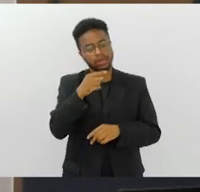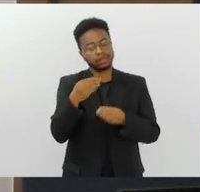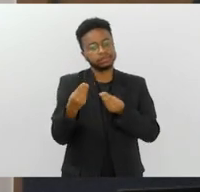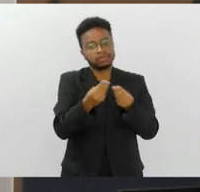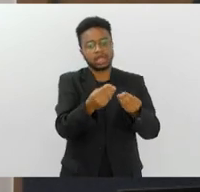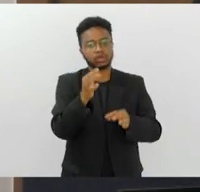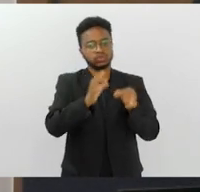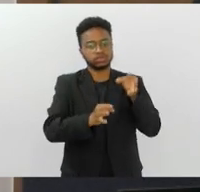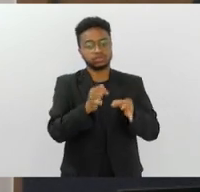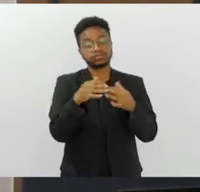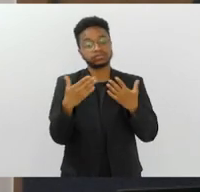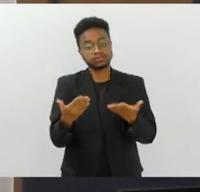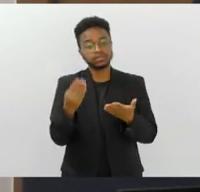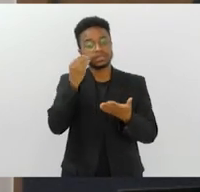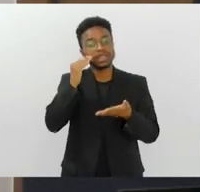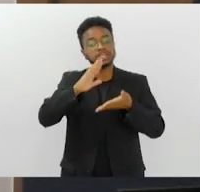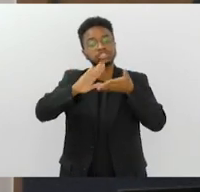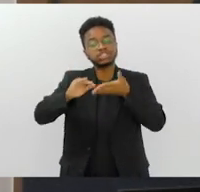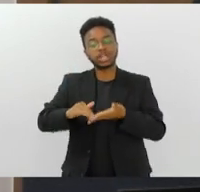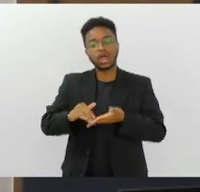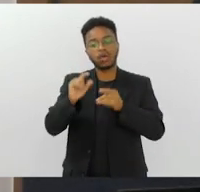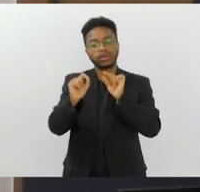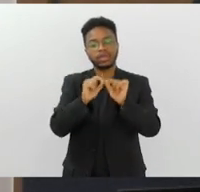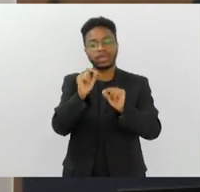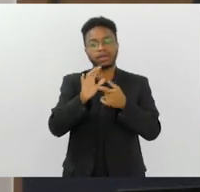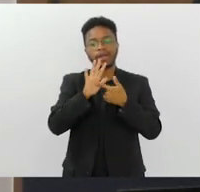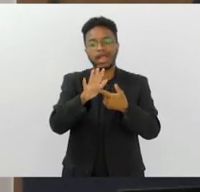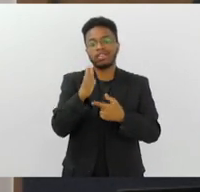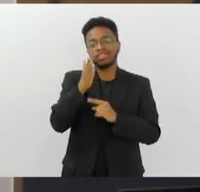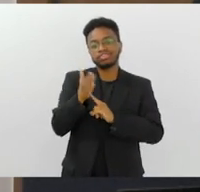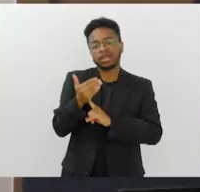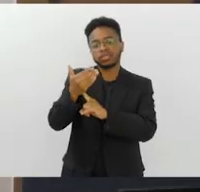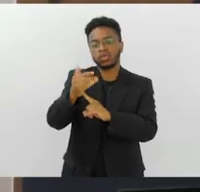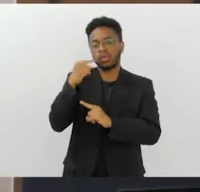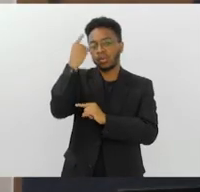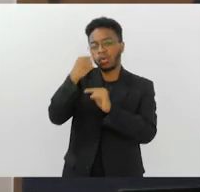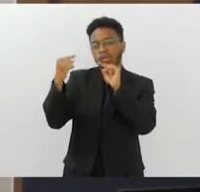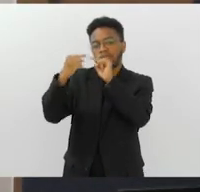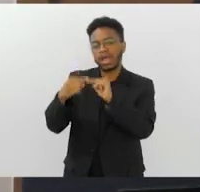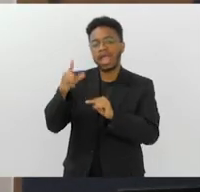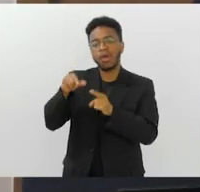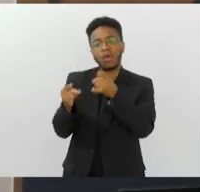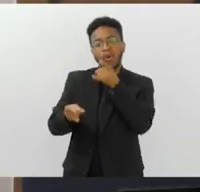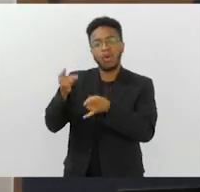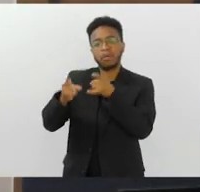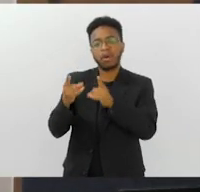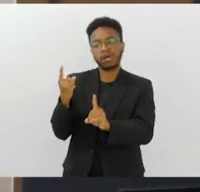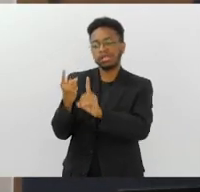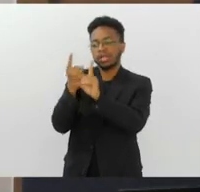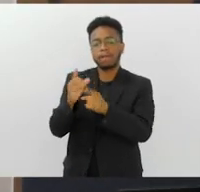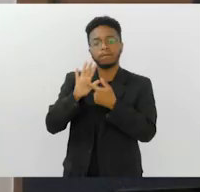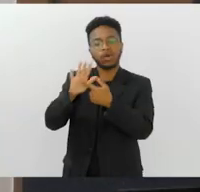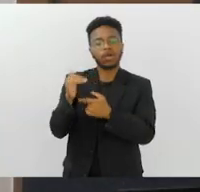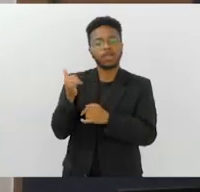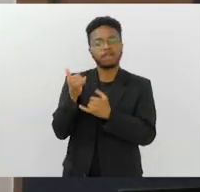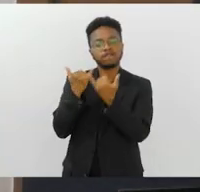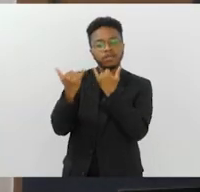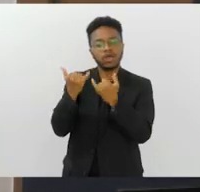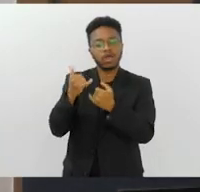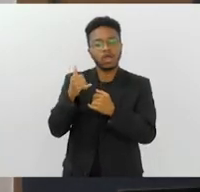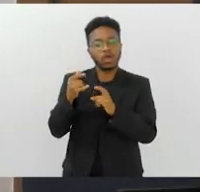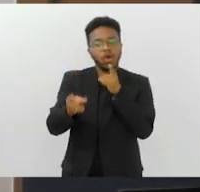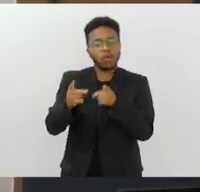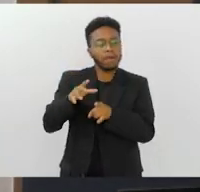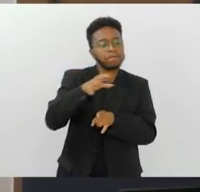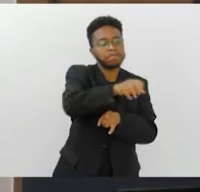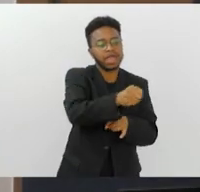para tirar aquele aquele Místico né de que a a tecnologia de reconhecimento facial é um robozinho ah deu o alerta Vai um robozinho lá pega a